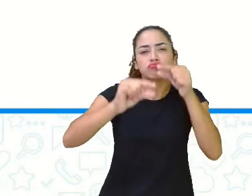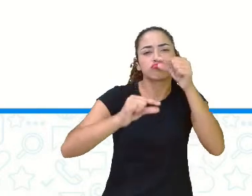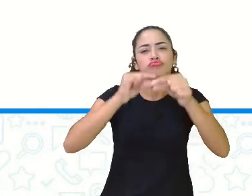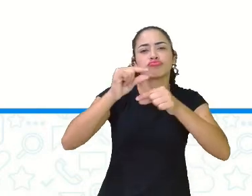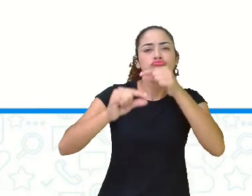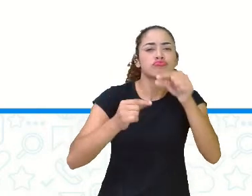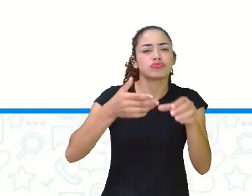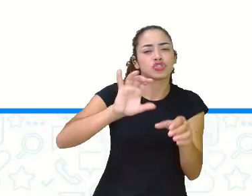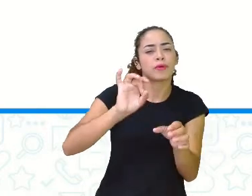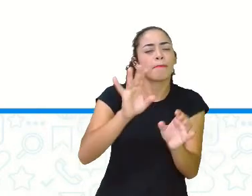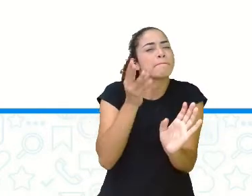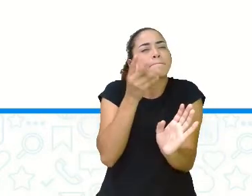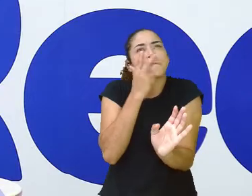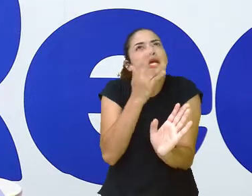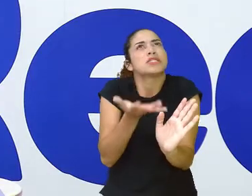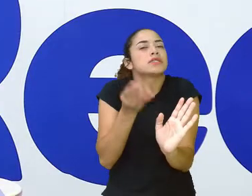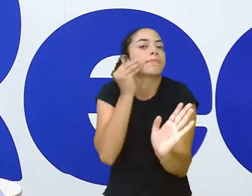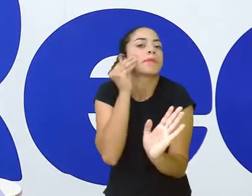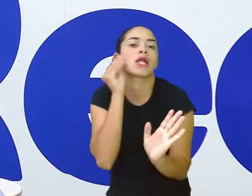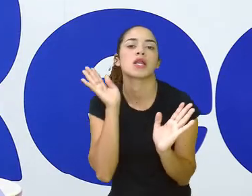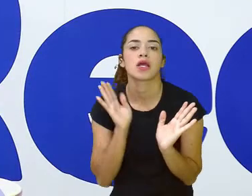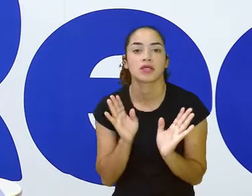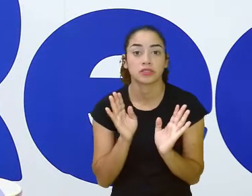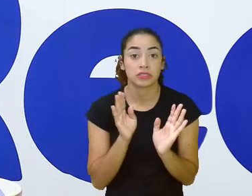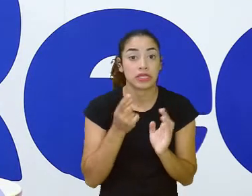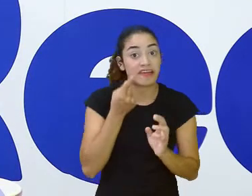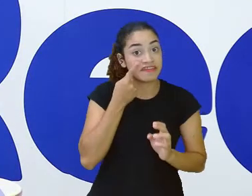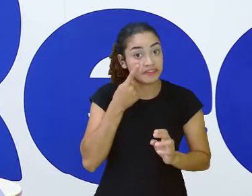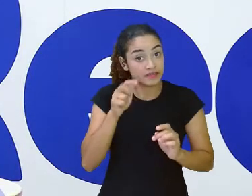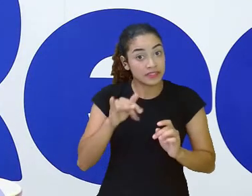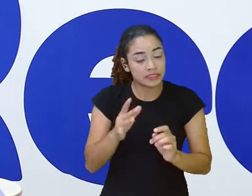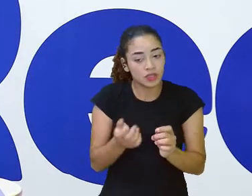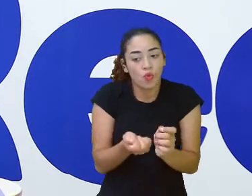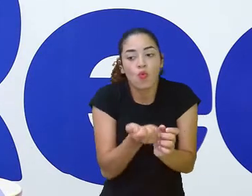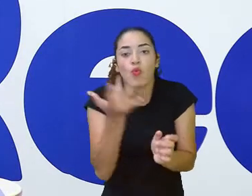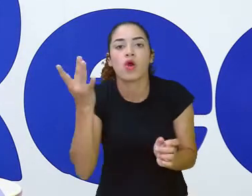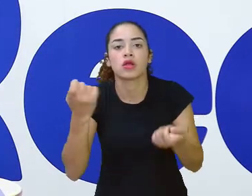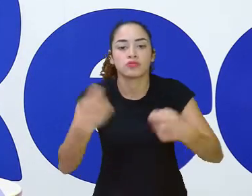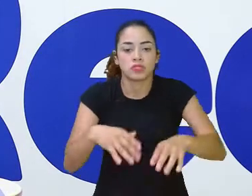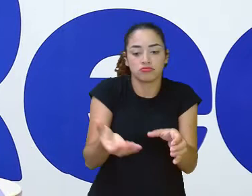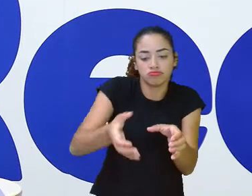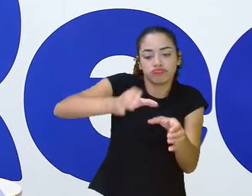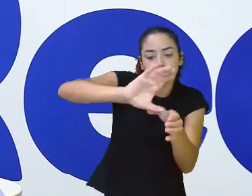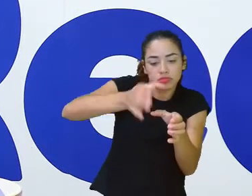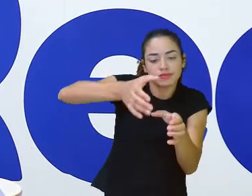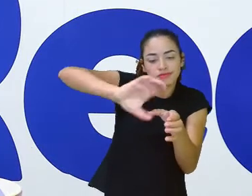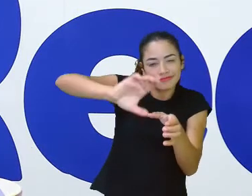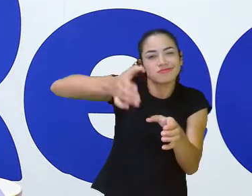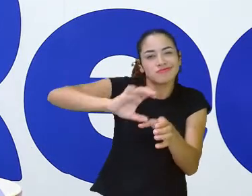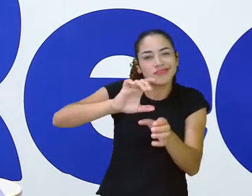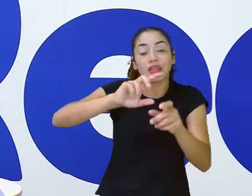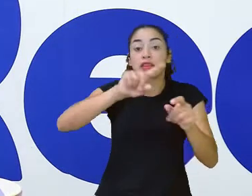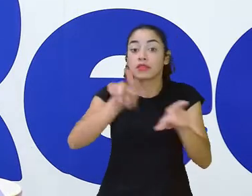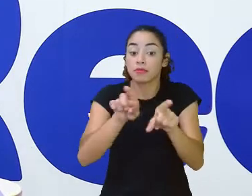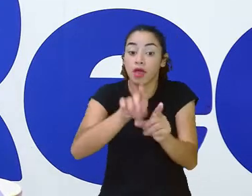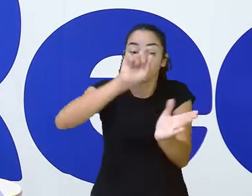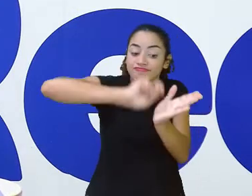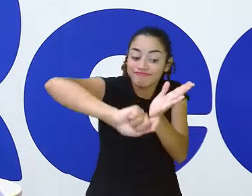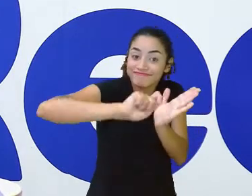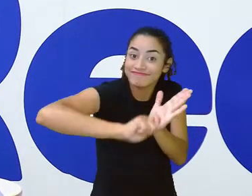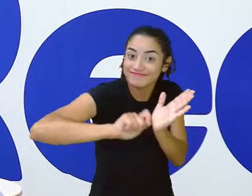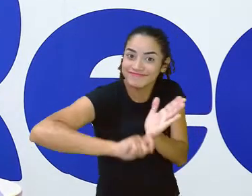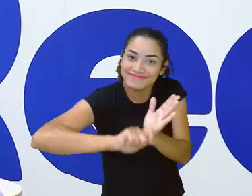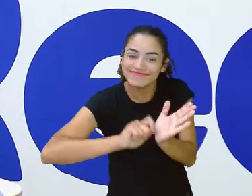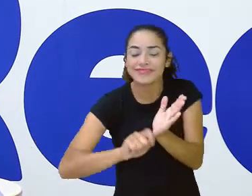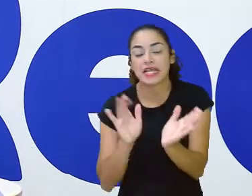se fosse uma experiência, para ver até quantos eu teria que colocar, e anotando, né? Quantos eu teria que colocar para poder encher,